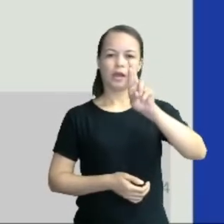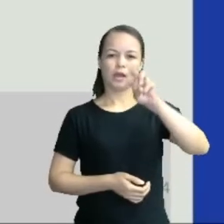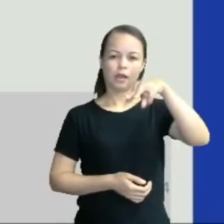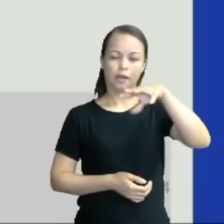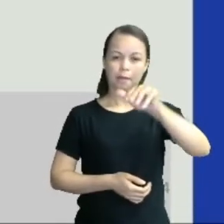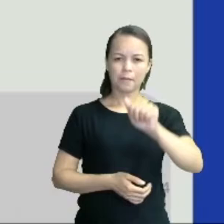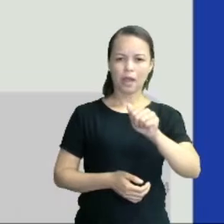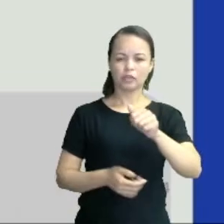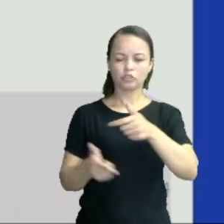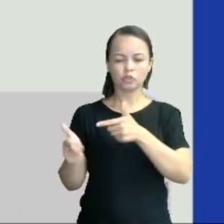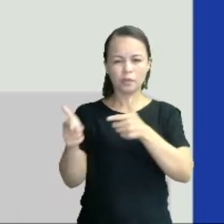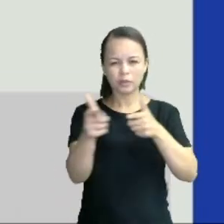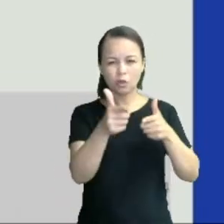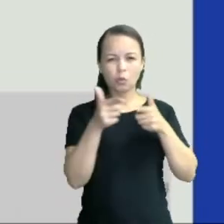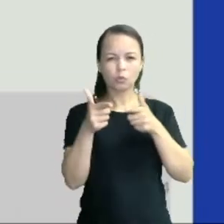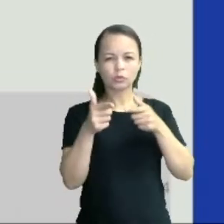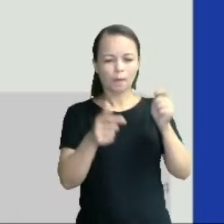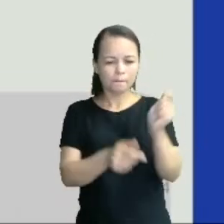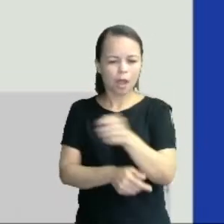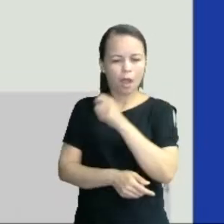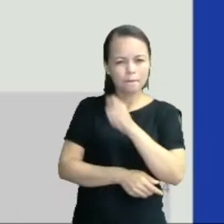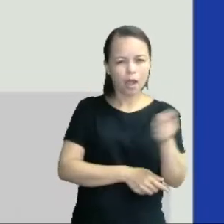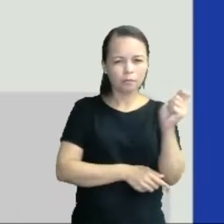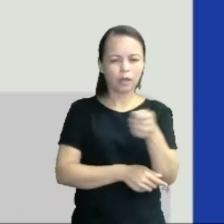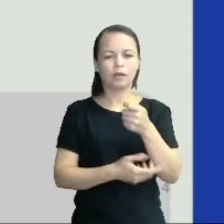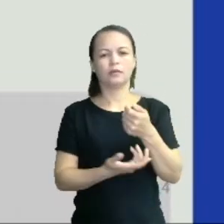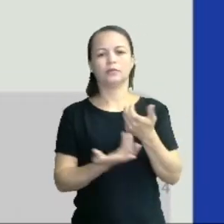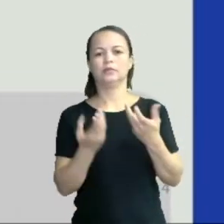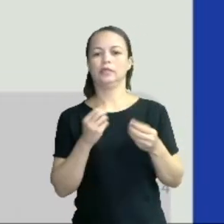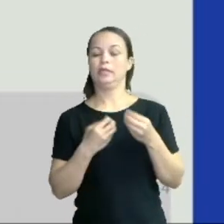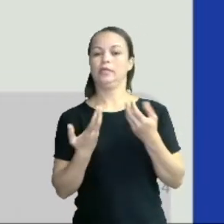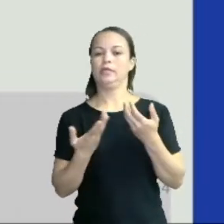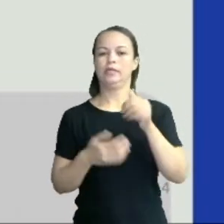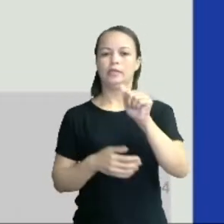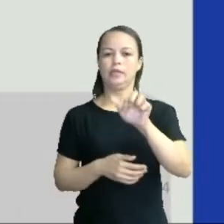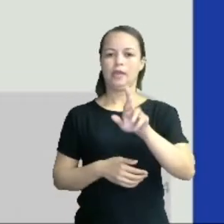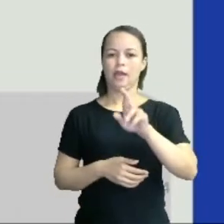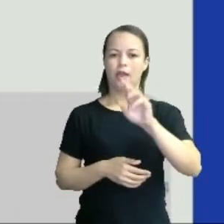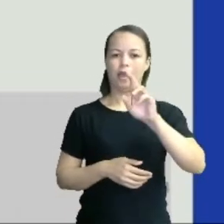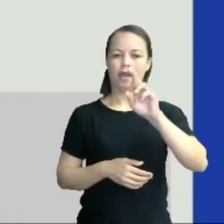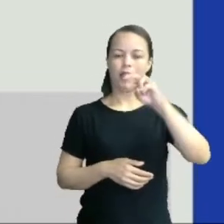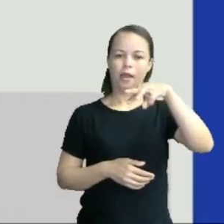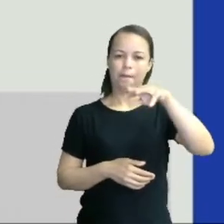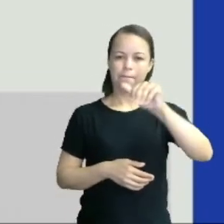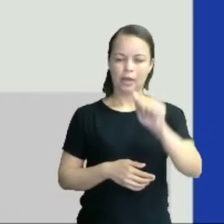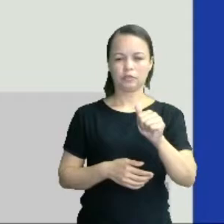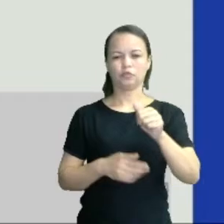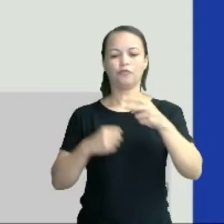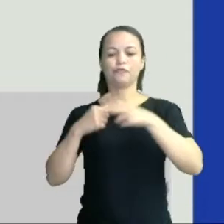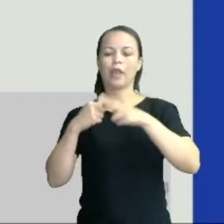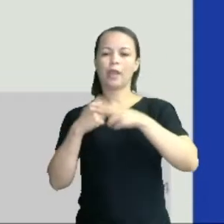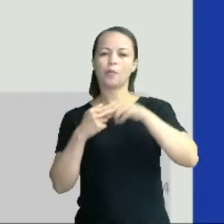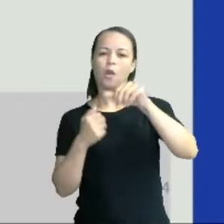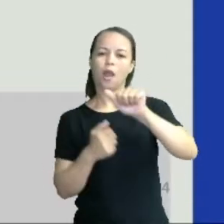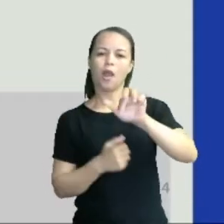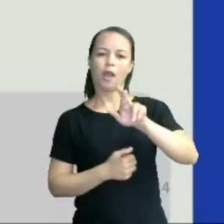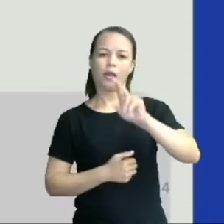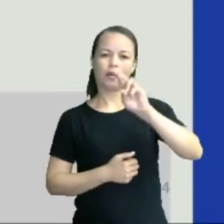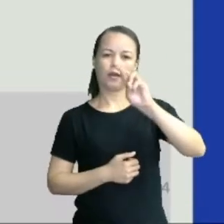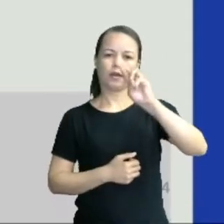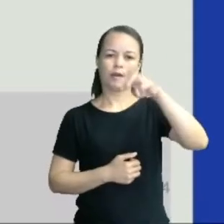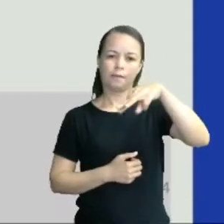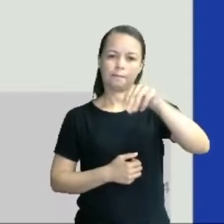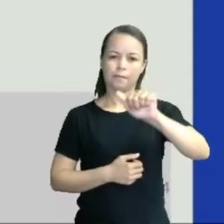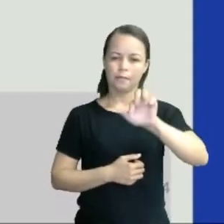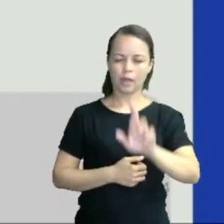instrumento de luta ou defesa. E arma do verbo armar. Iguais, gente. Iguais